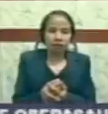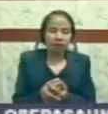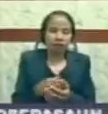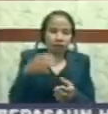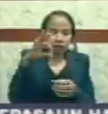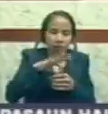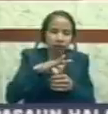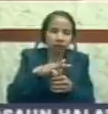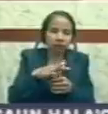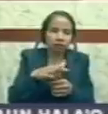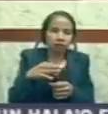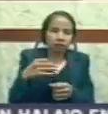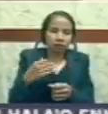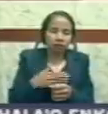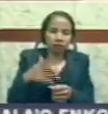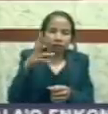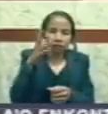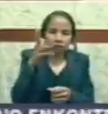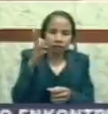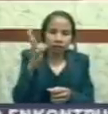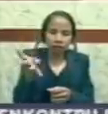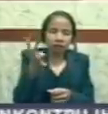Resultado de votação: a favor 40,